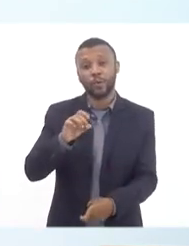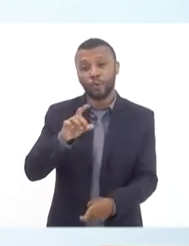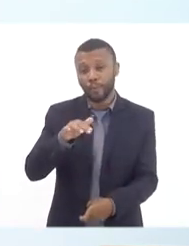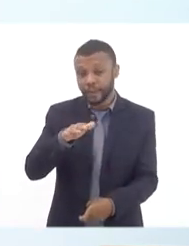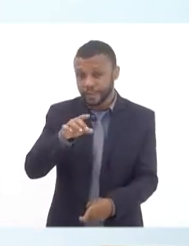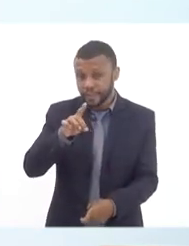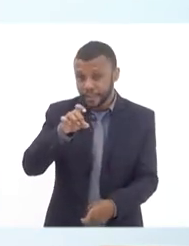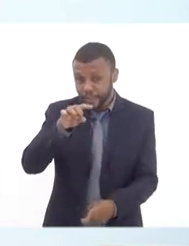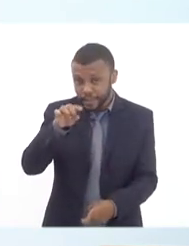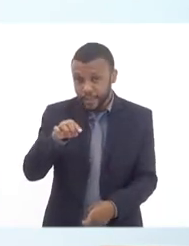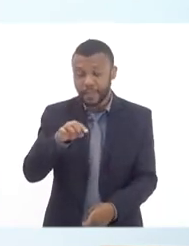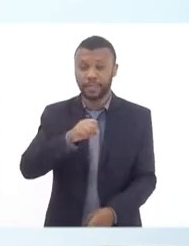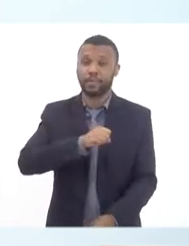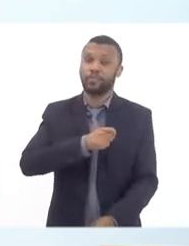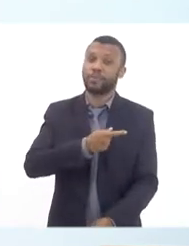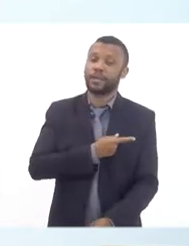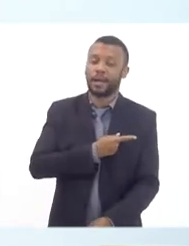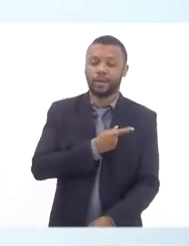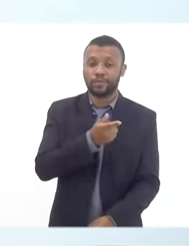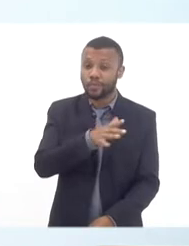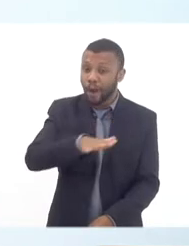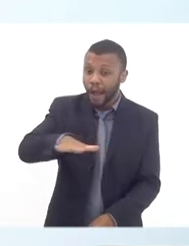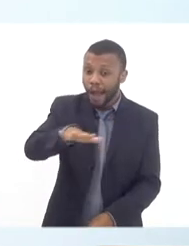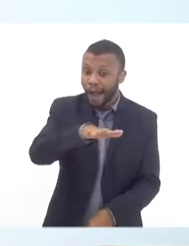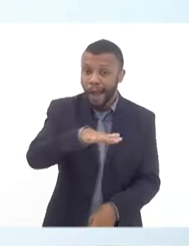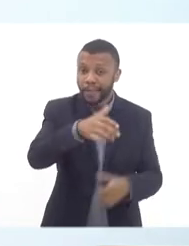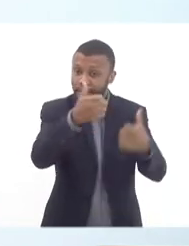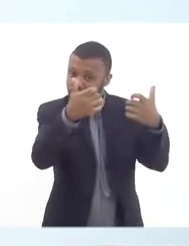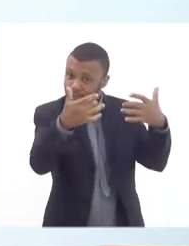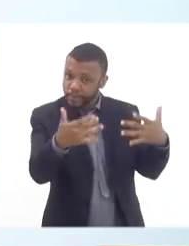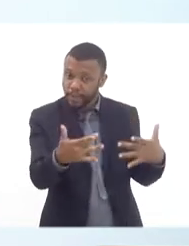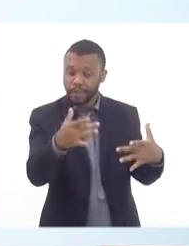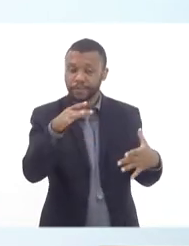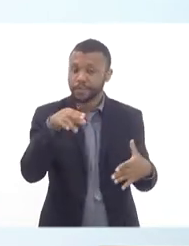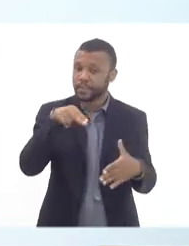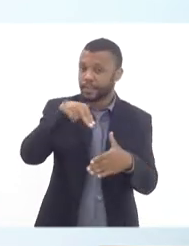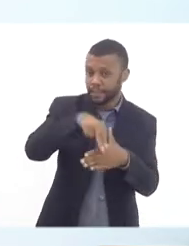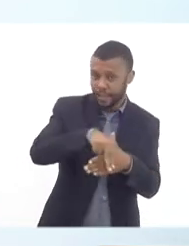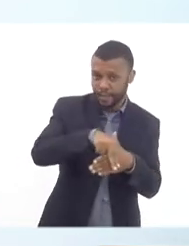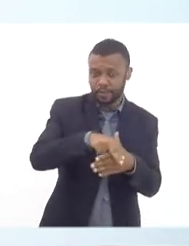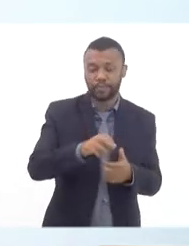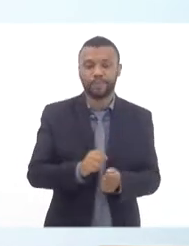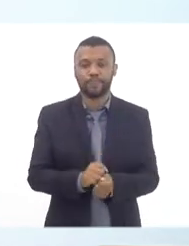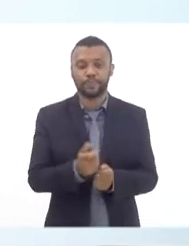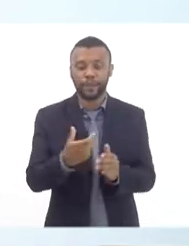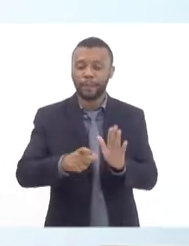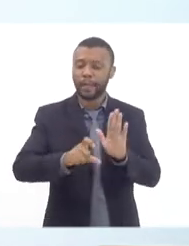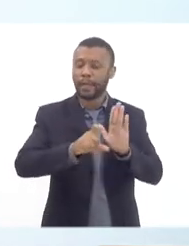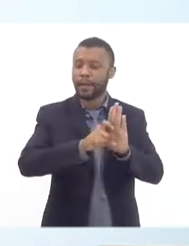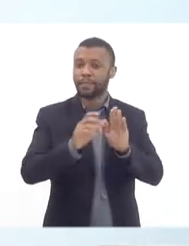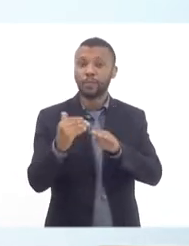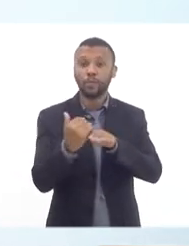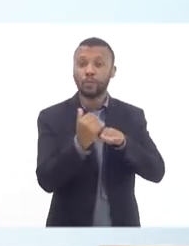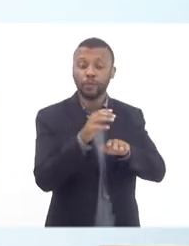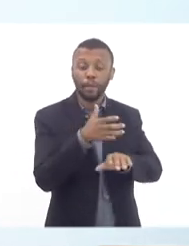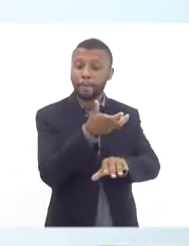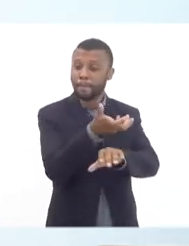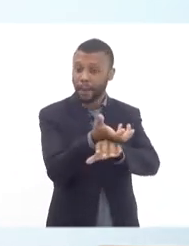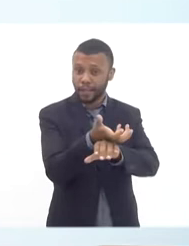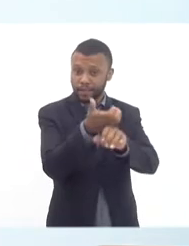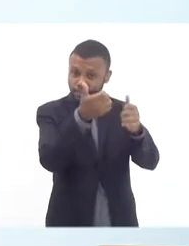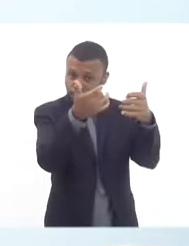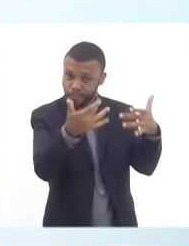Janeiro, conforme a área delimitada em anexo. Parágrafo único. O parque que trata o caput deste artigo